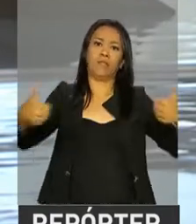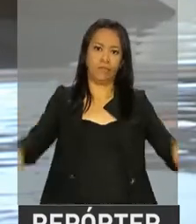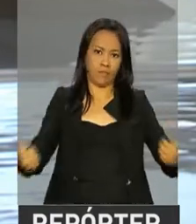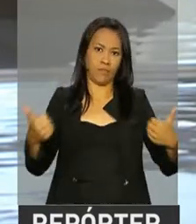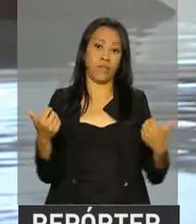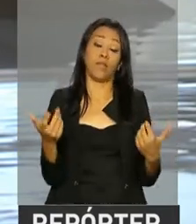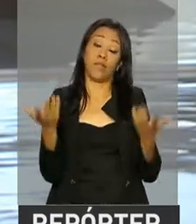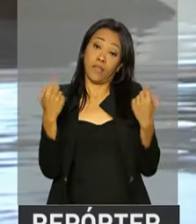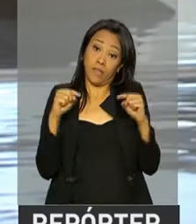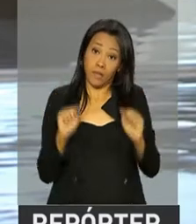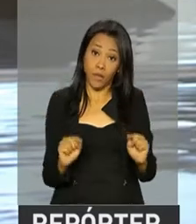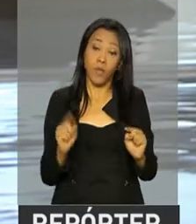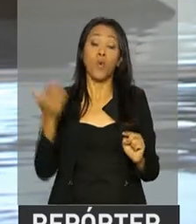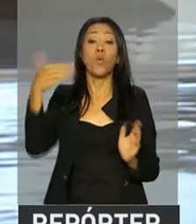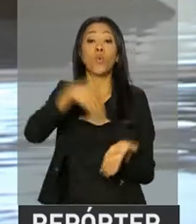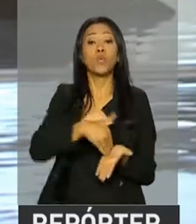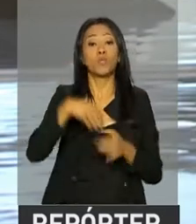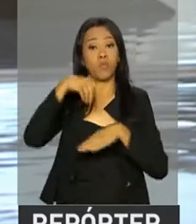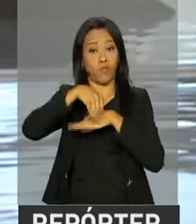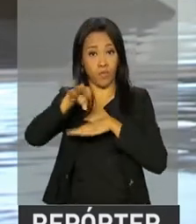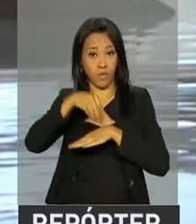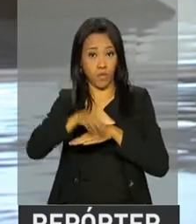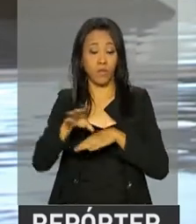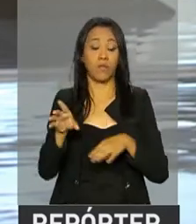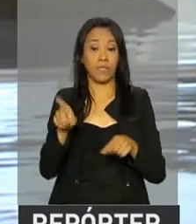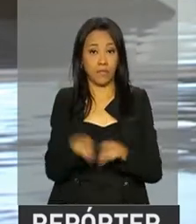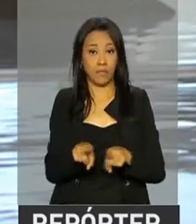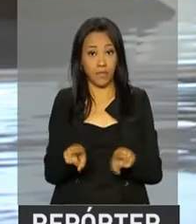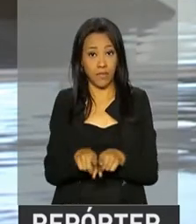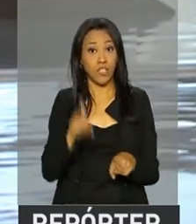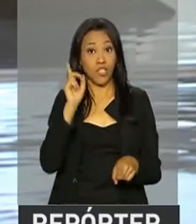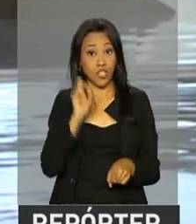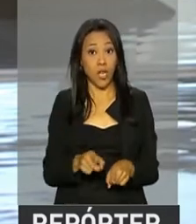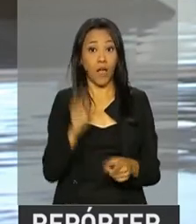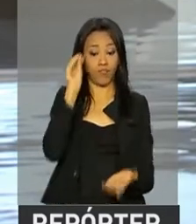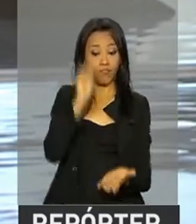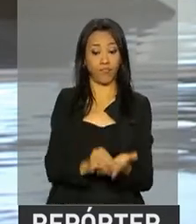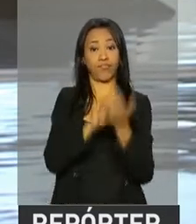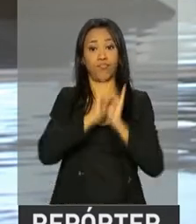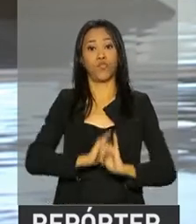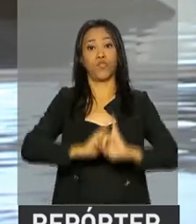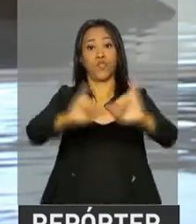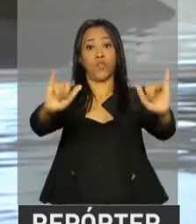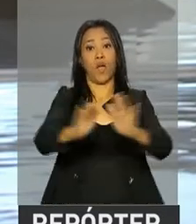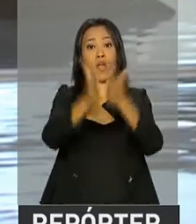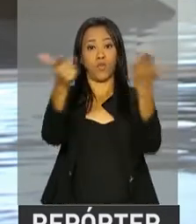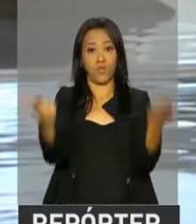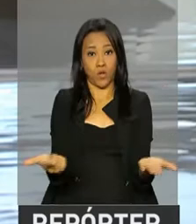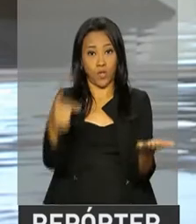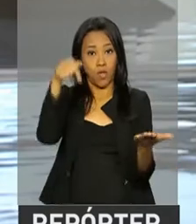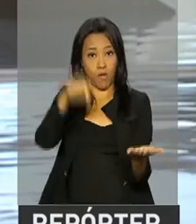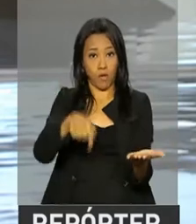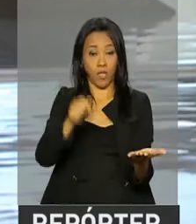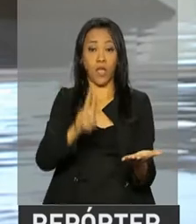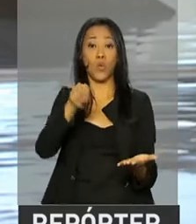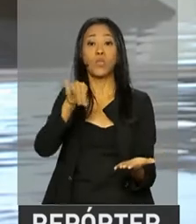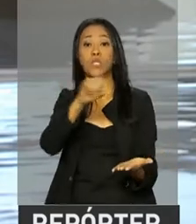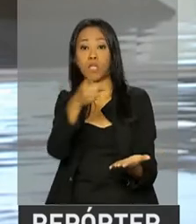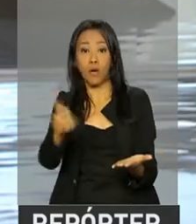e aí lembra a última informação é que justamente saiu no diário oficial da união de hoje a exoneração